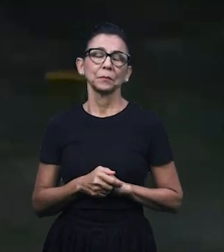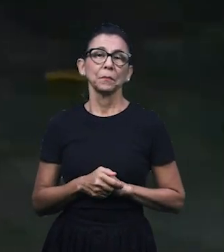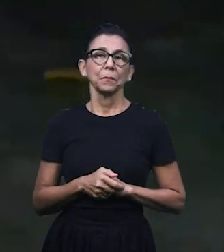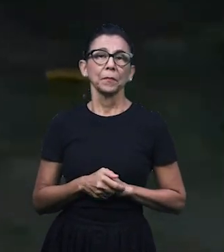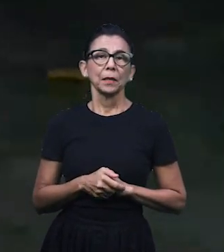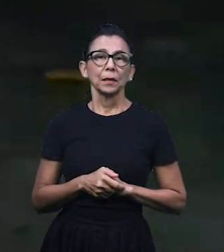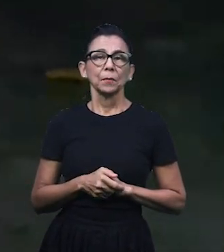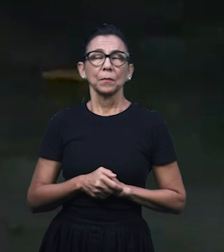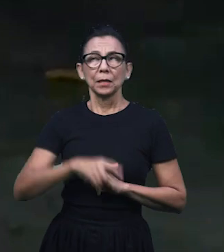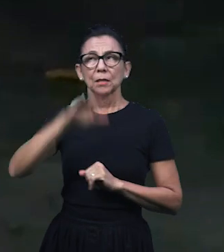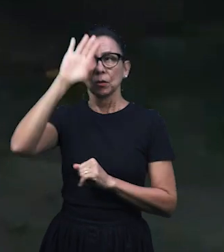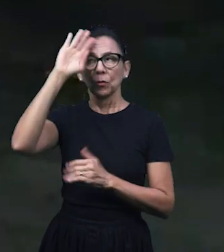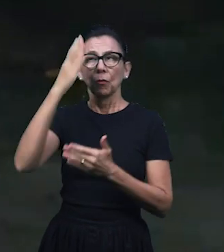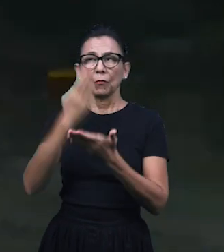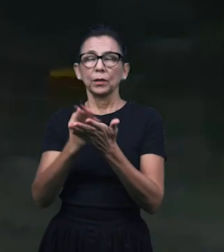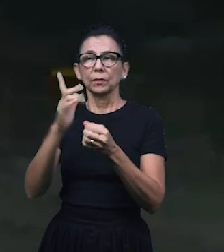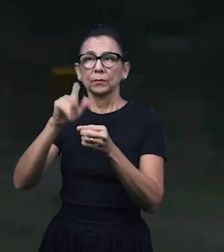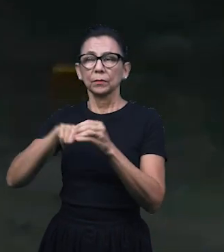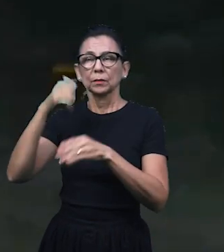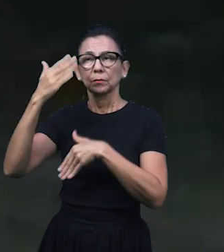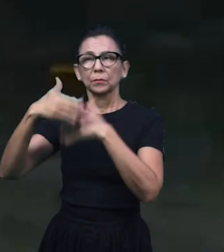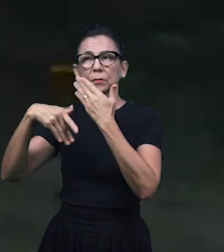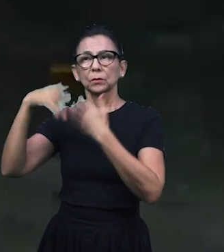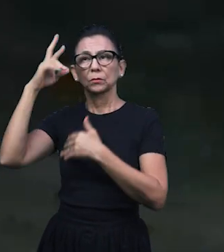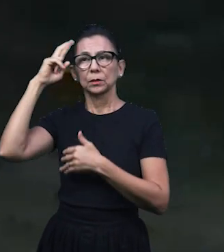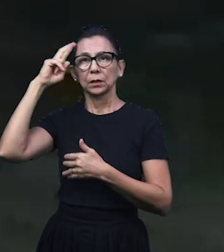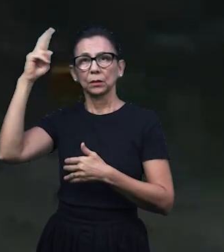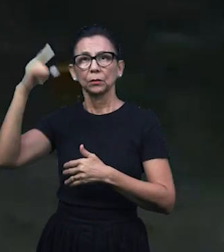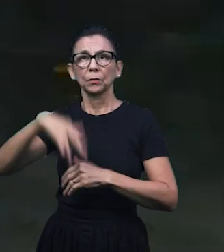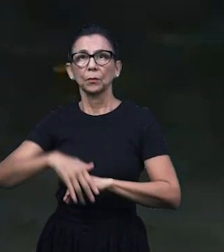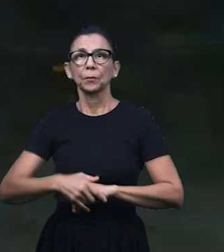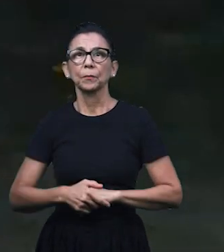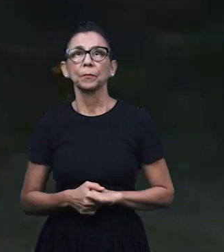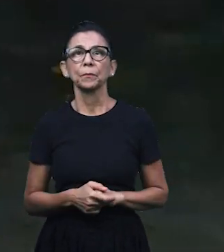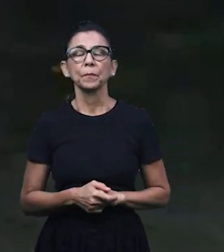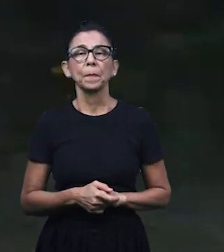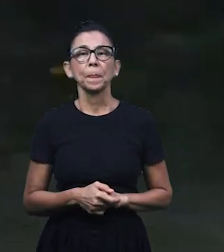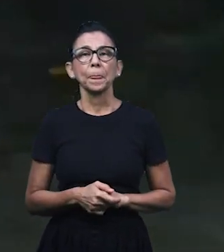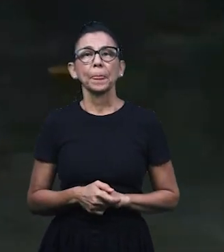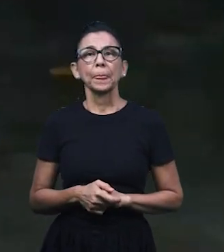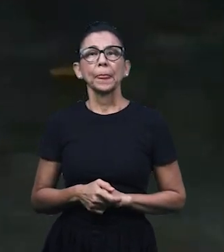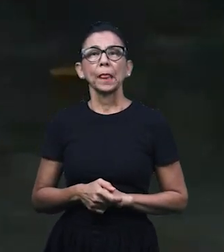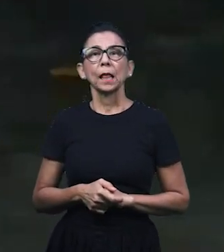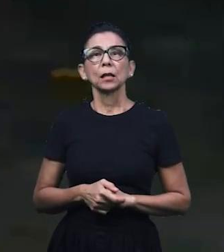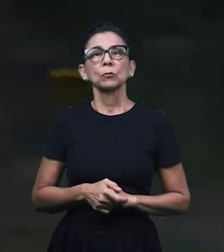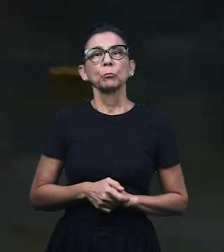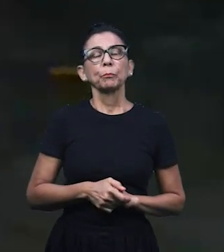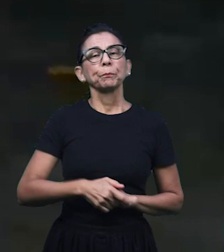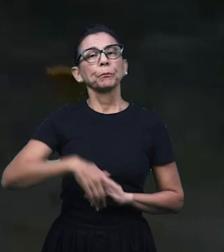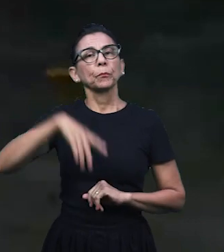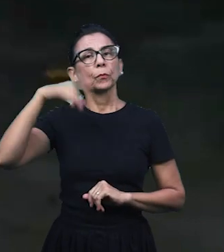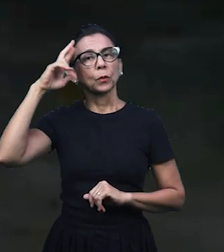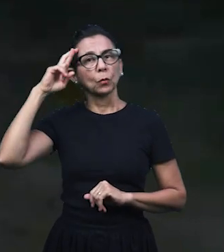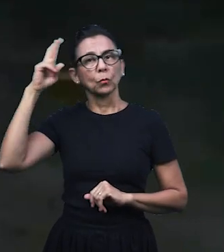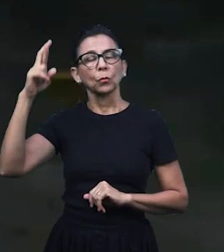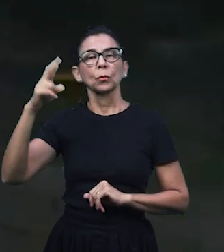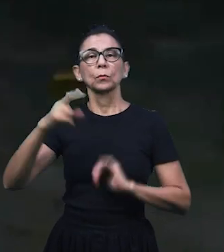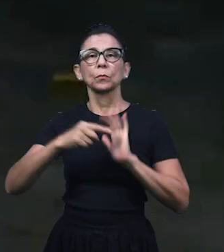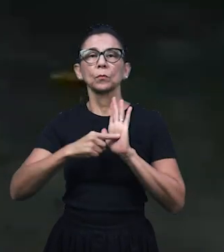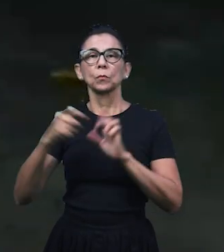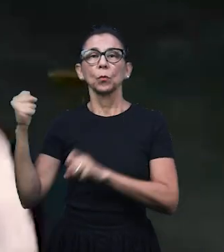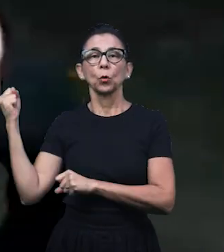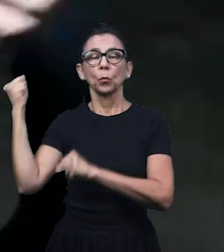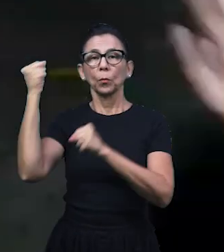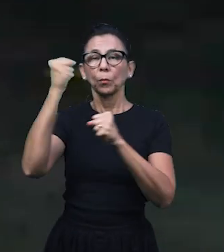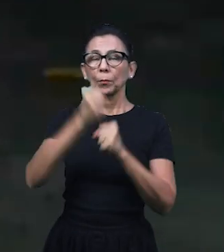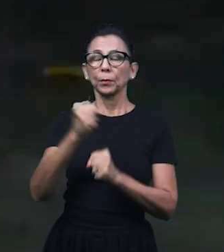bênção. Então, assim, é um motivo de glorificar o nome do Senhor, porque ele tem nos mostrado o poder dele em nossas vidas, né?